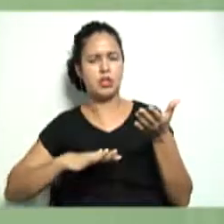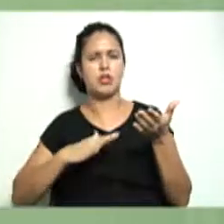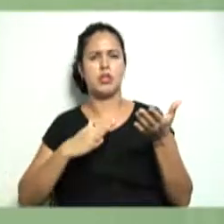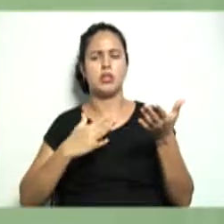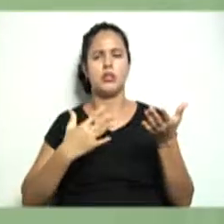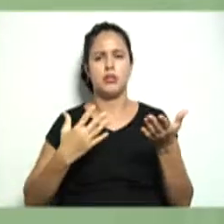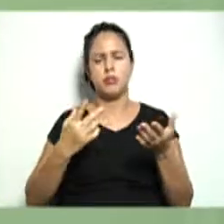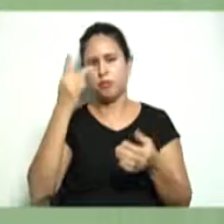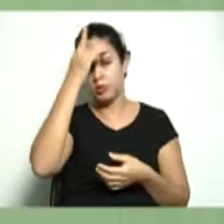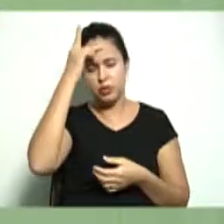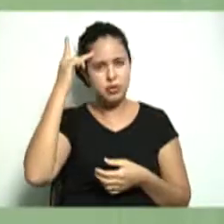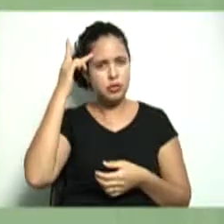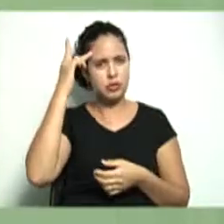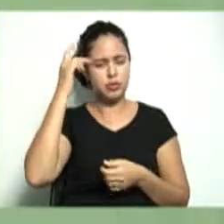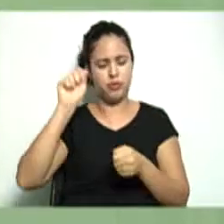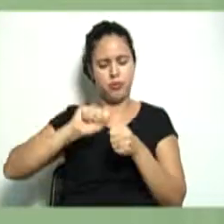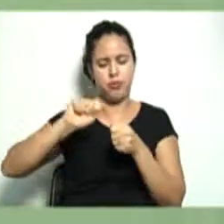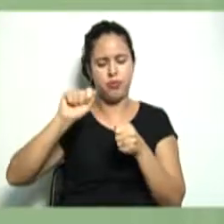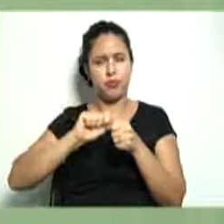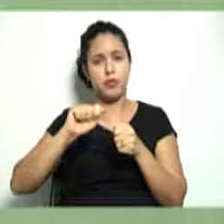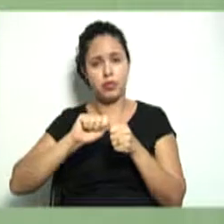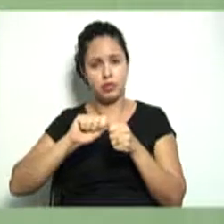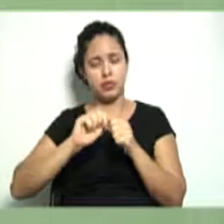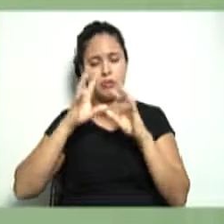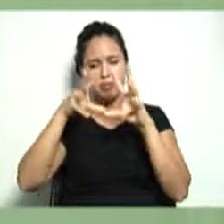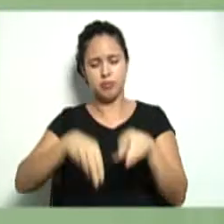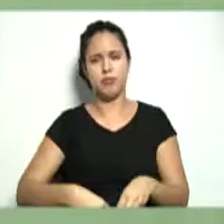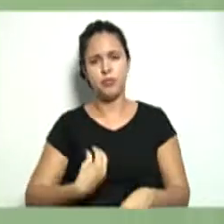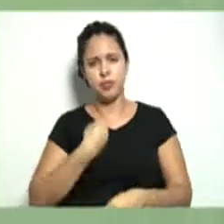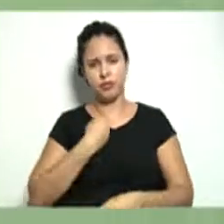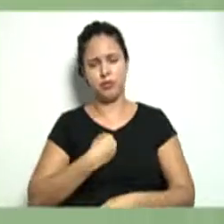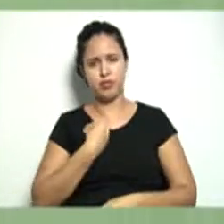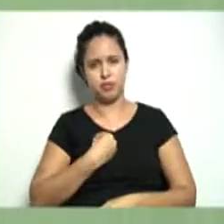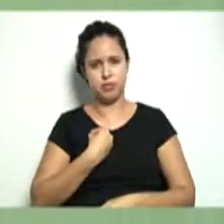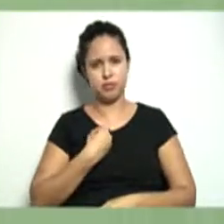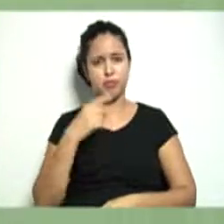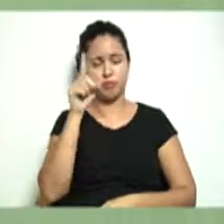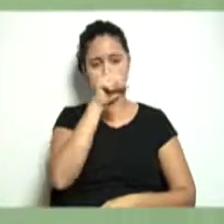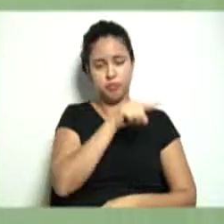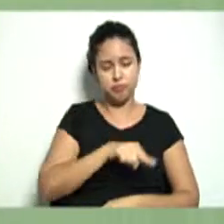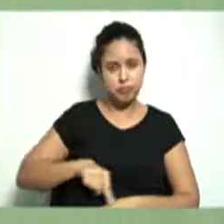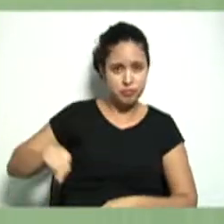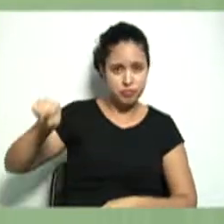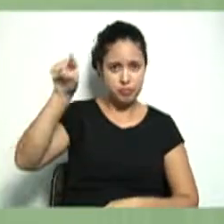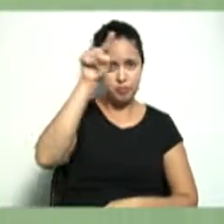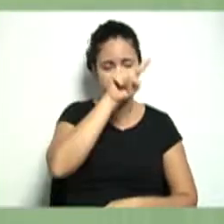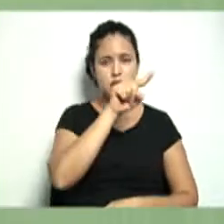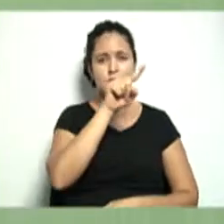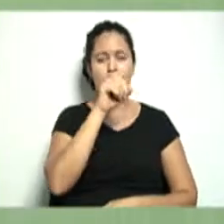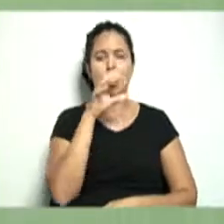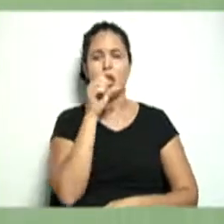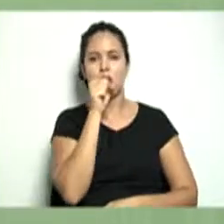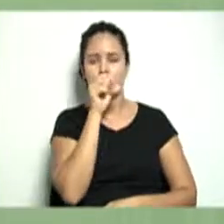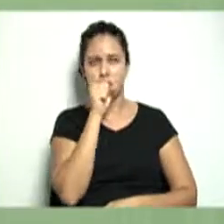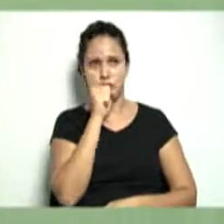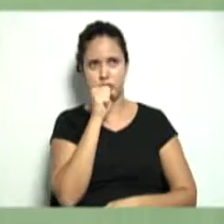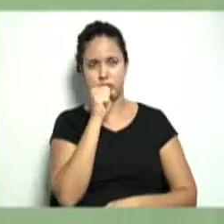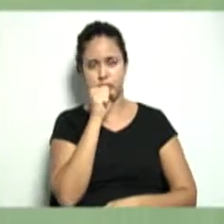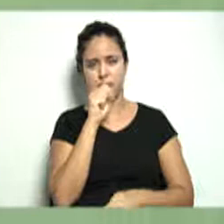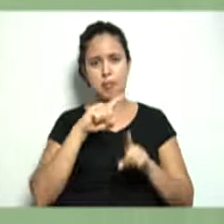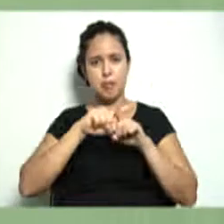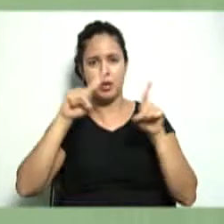produção tribal realizava na sua vida. Então, a vida é o círculo maior. Mas